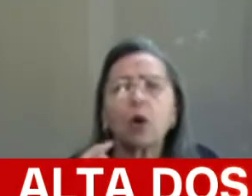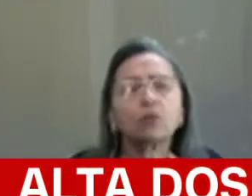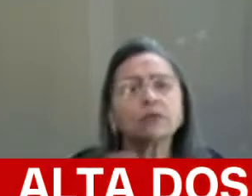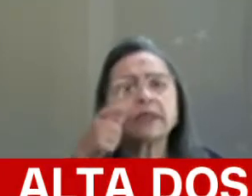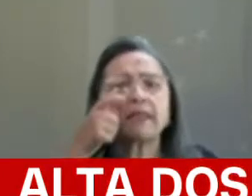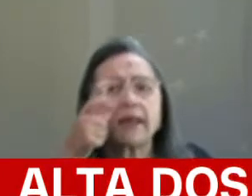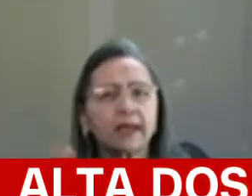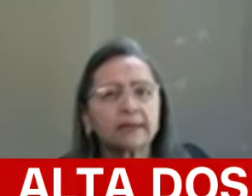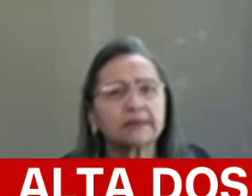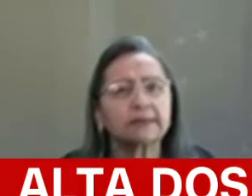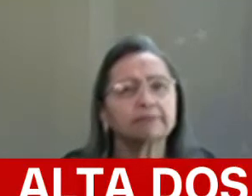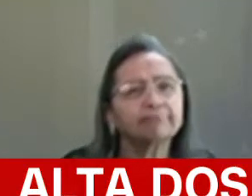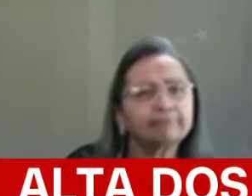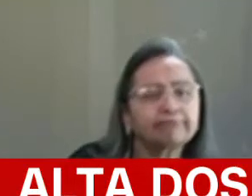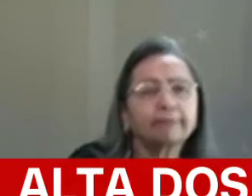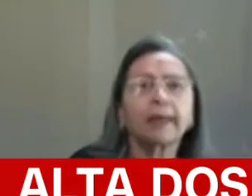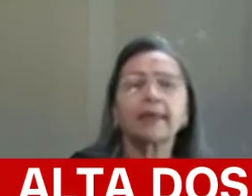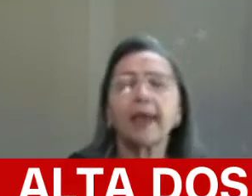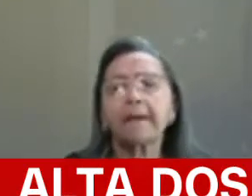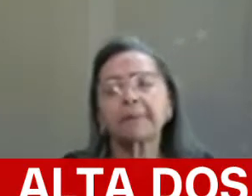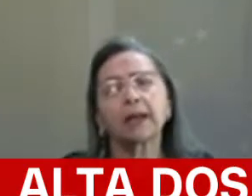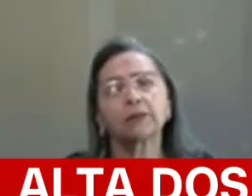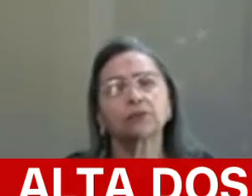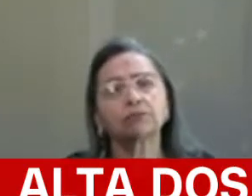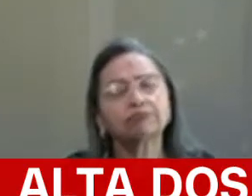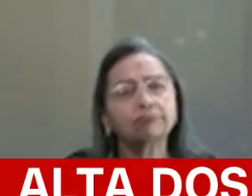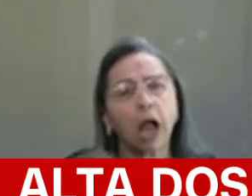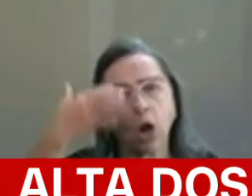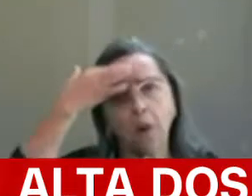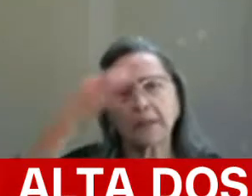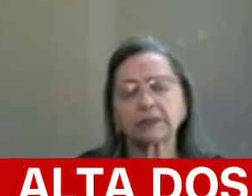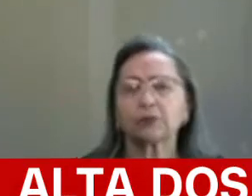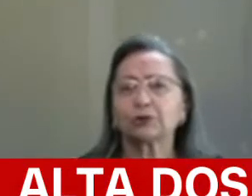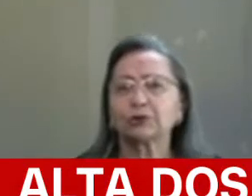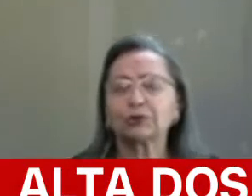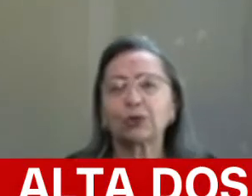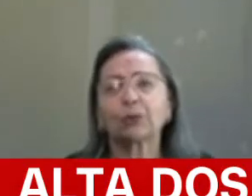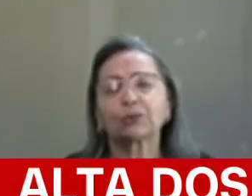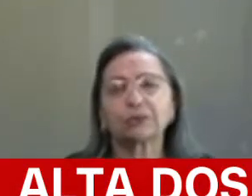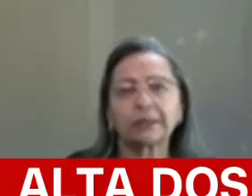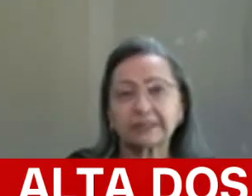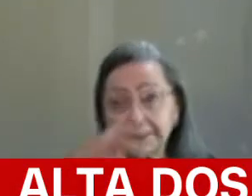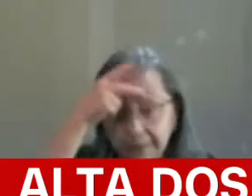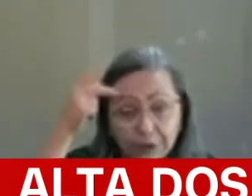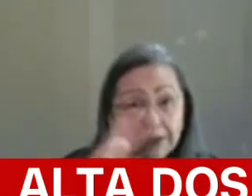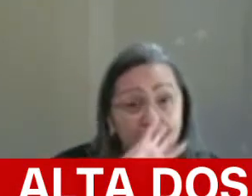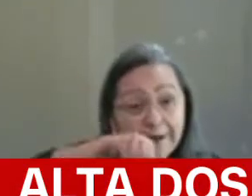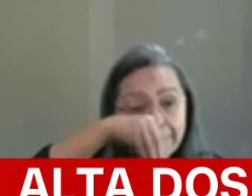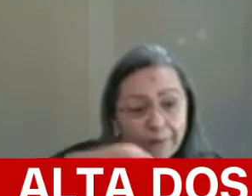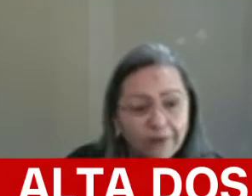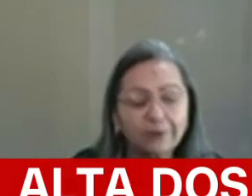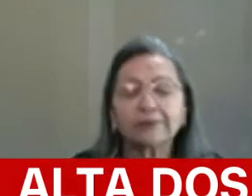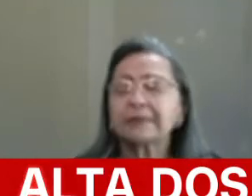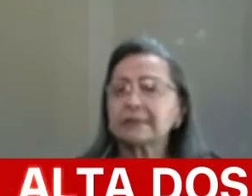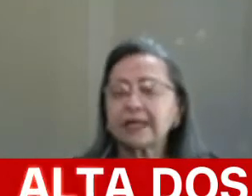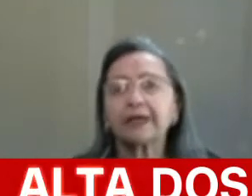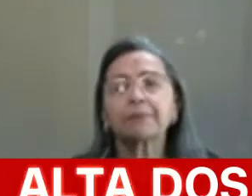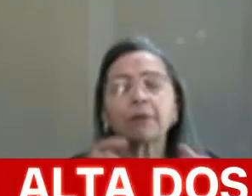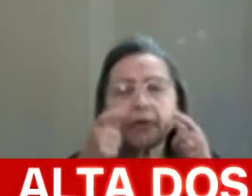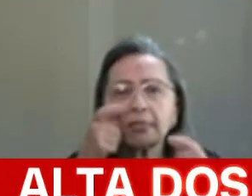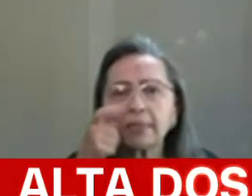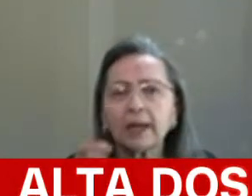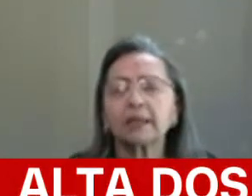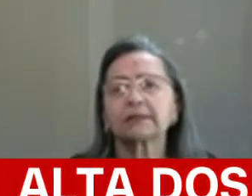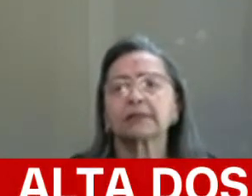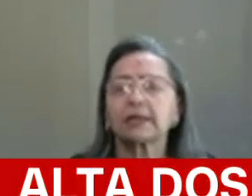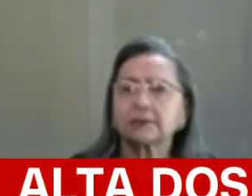e ampliando o espaço de compreensão de todos os agentes envolvidos, sempre no interesse